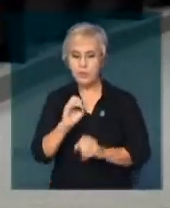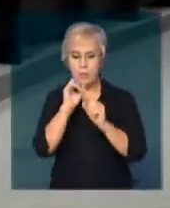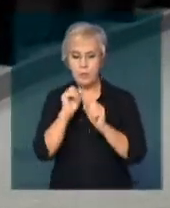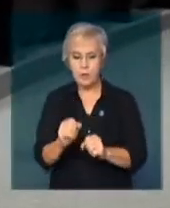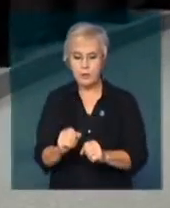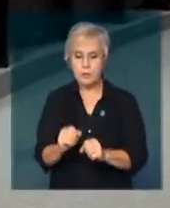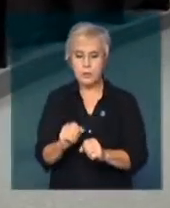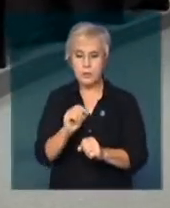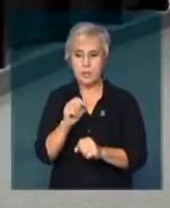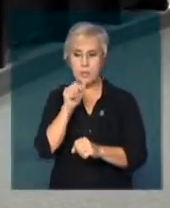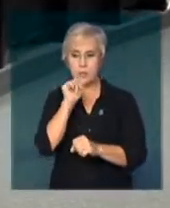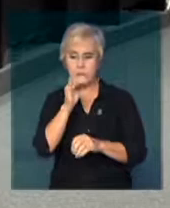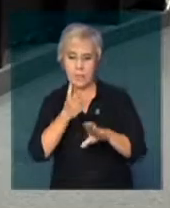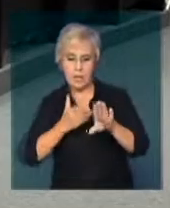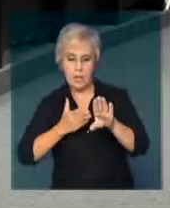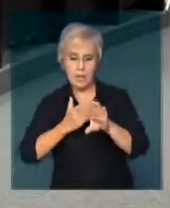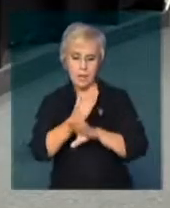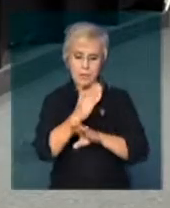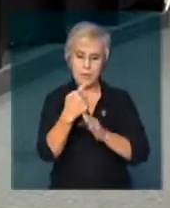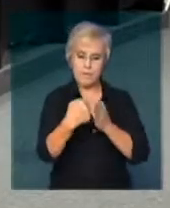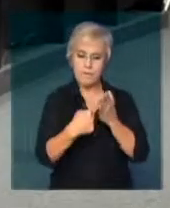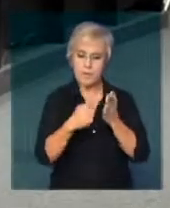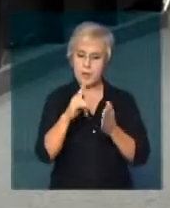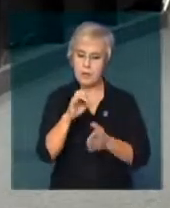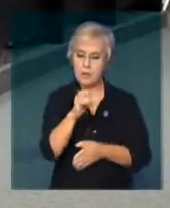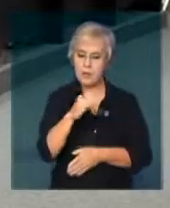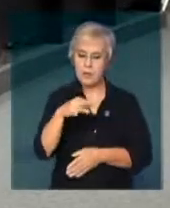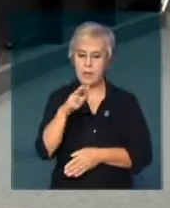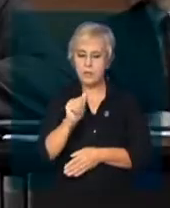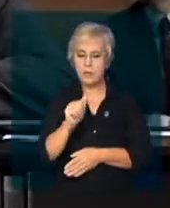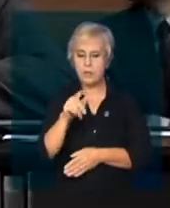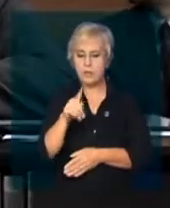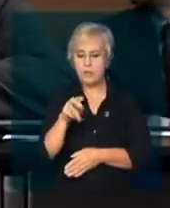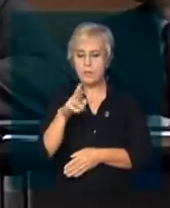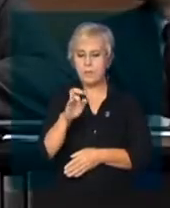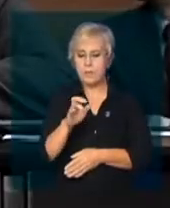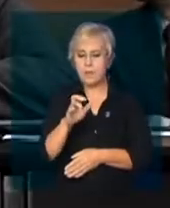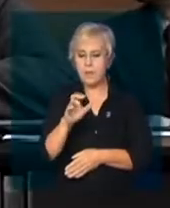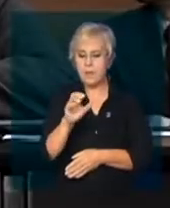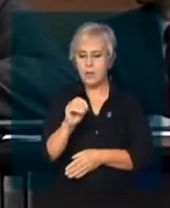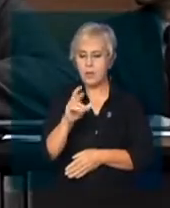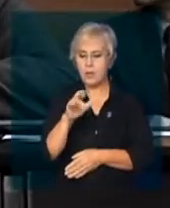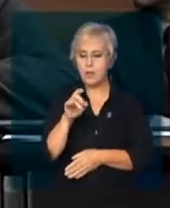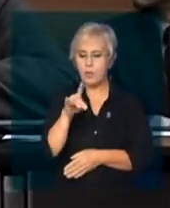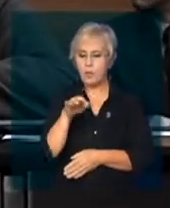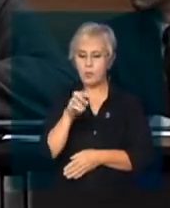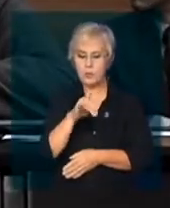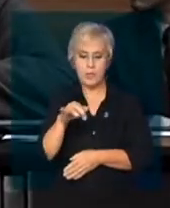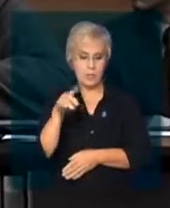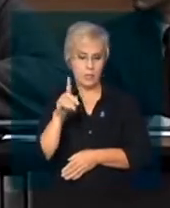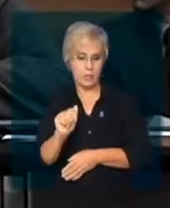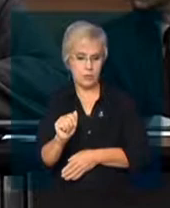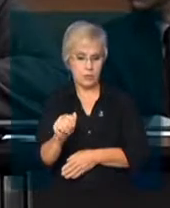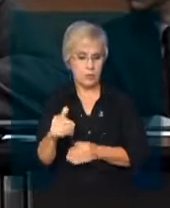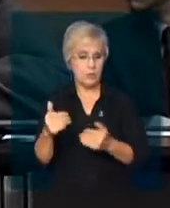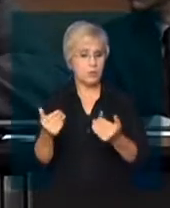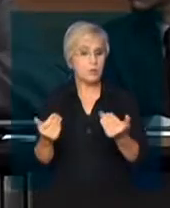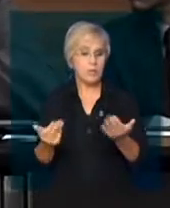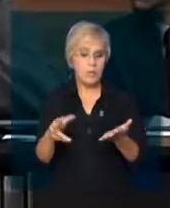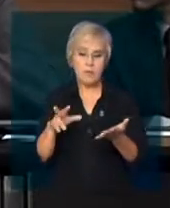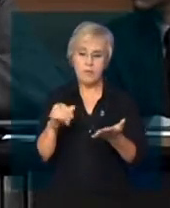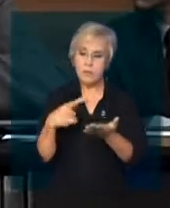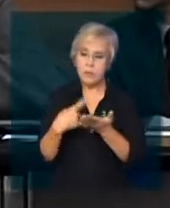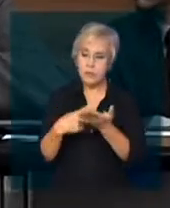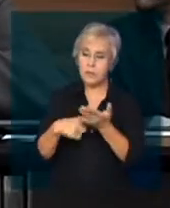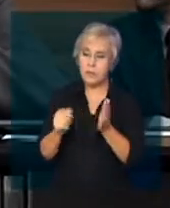se aprovasse a lista pré-ordenada e essa fosse a única forma de eleger, porque aí seria uma campanha